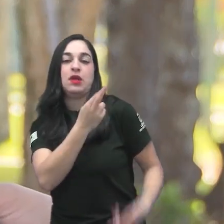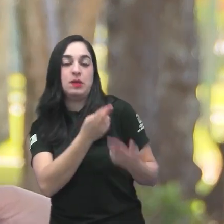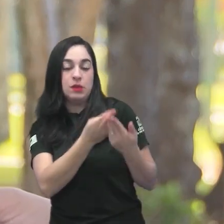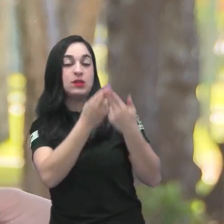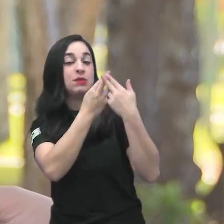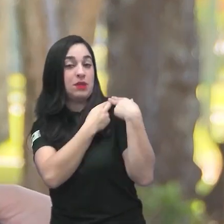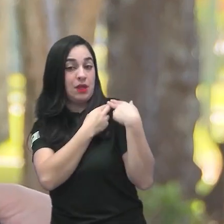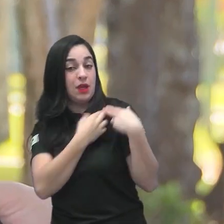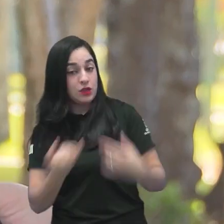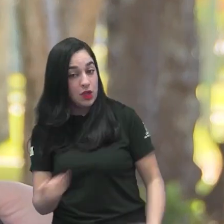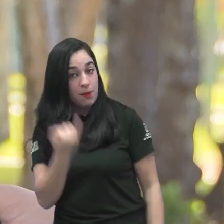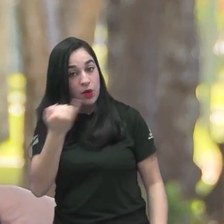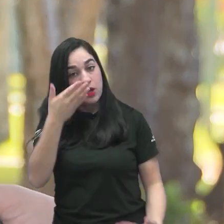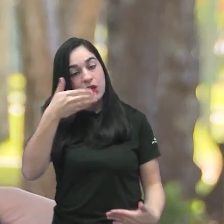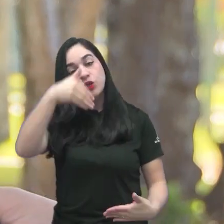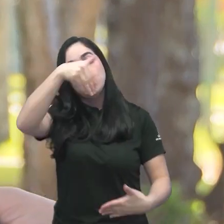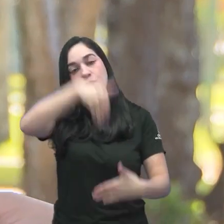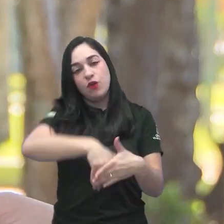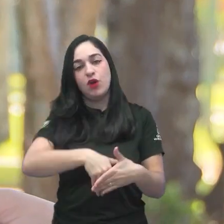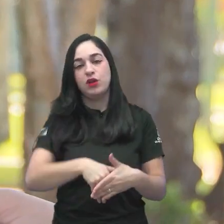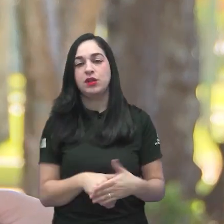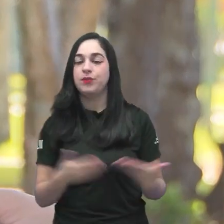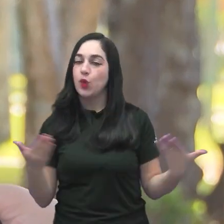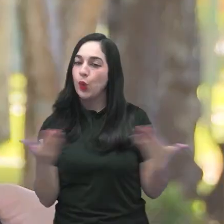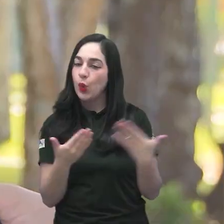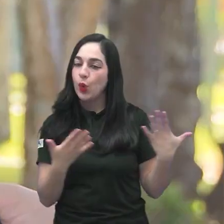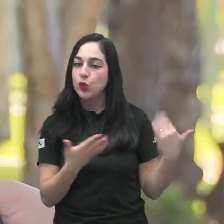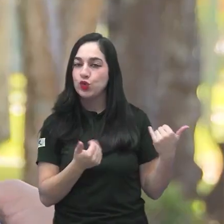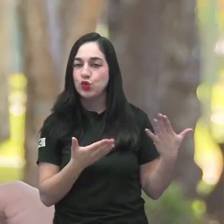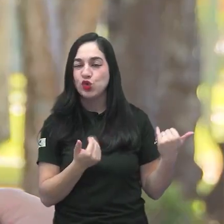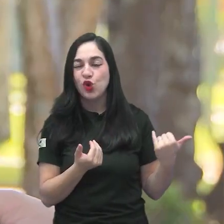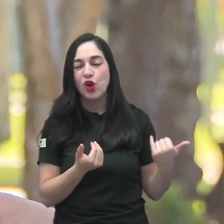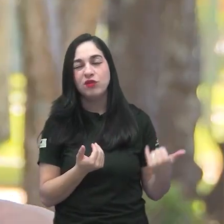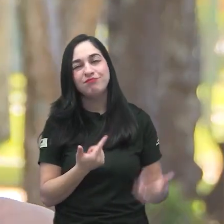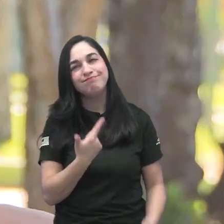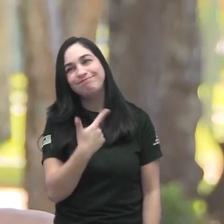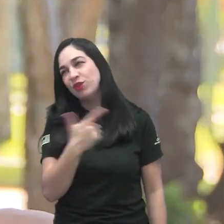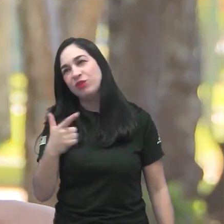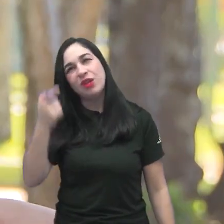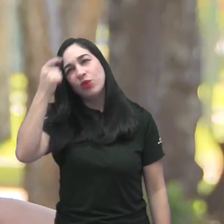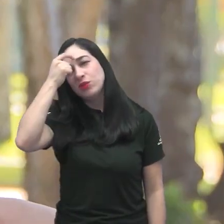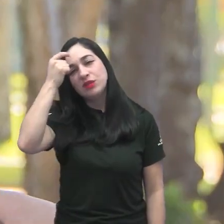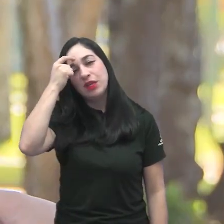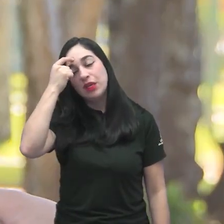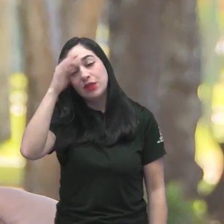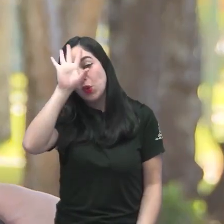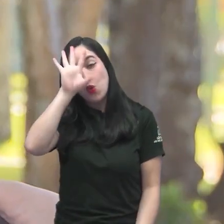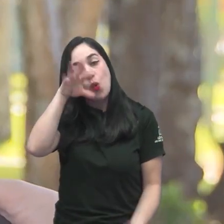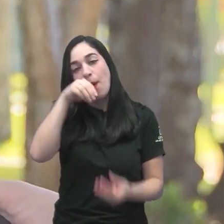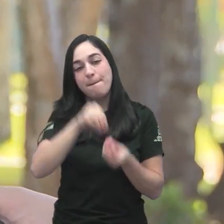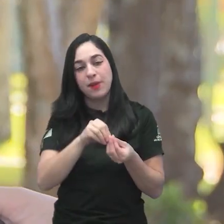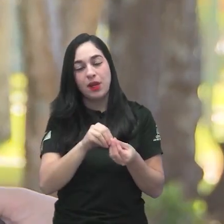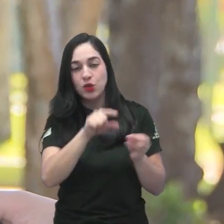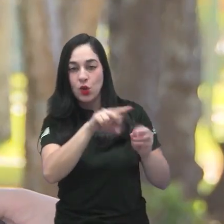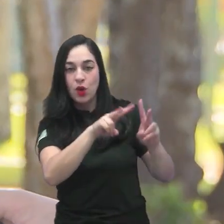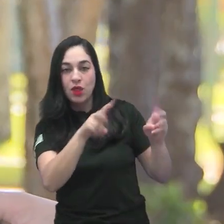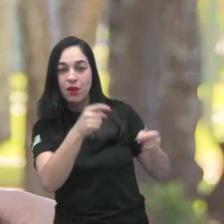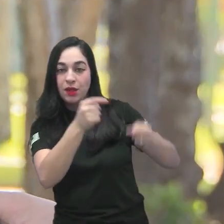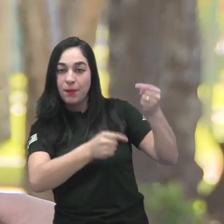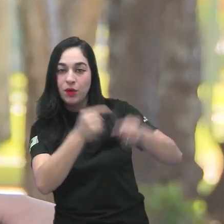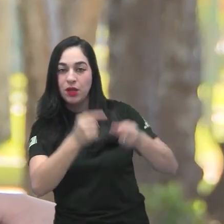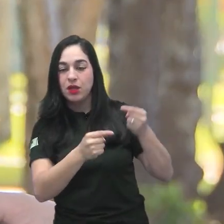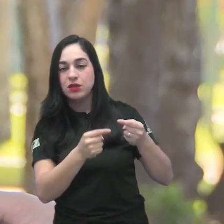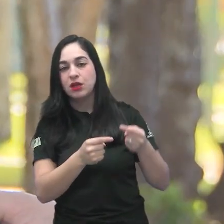responsabilidade mesmo, um senso de consciência do quanto que é importante votar. Talvez hoje os jovens eles não tenham uma consciência tão legal assim sobre política, porque